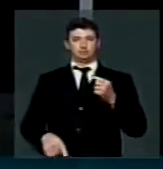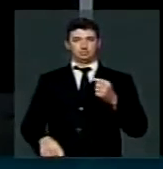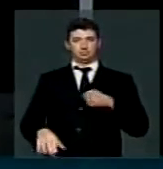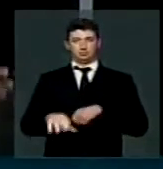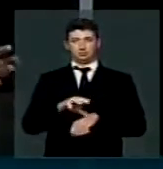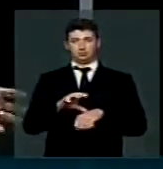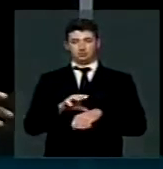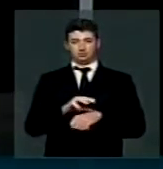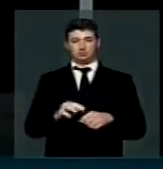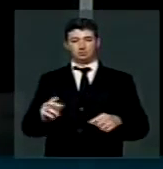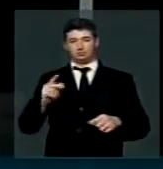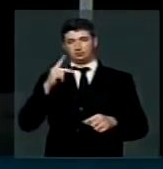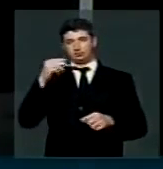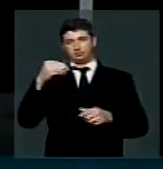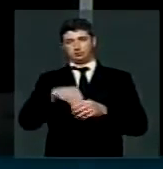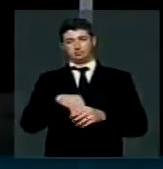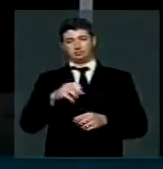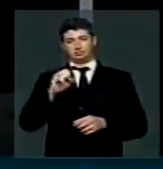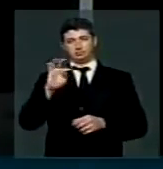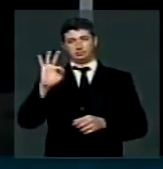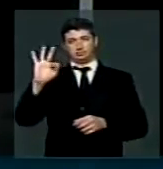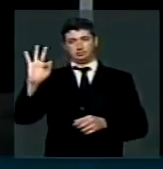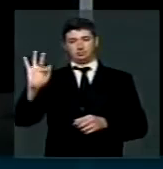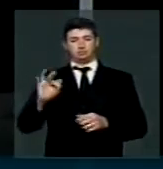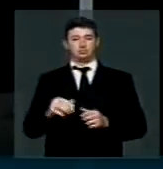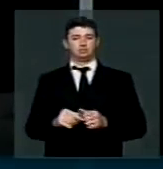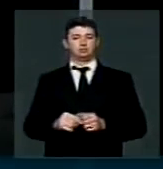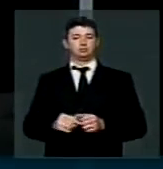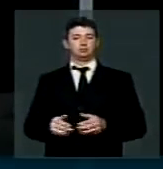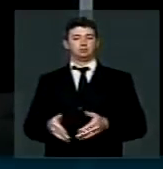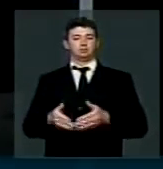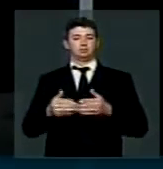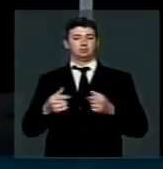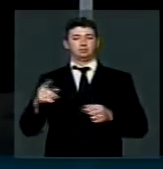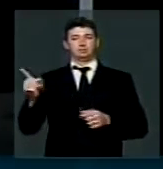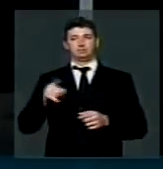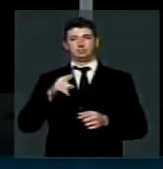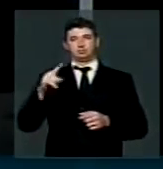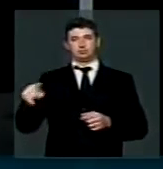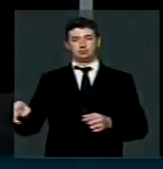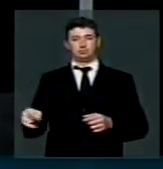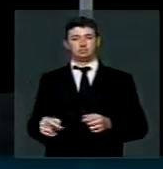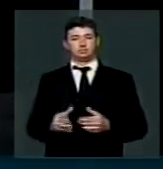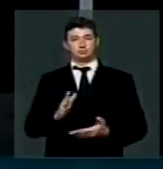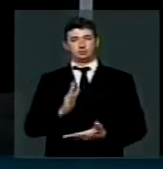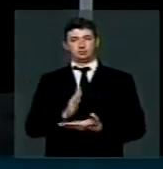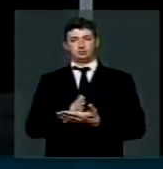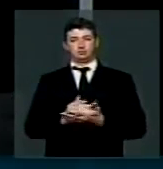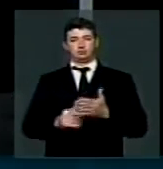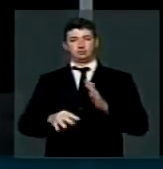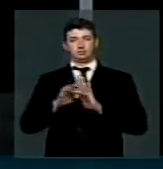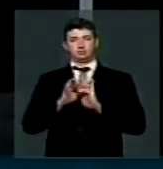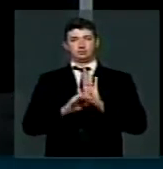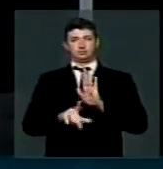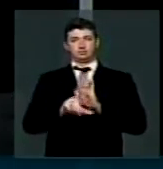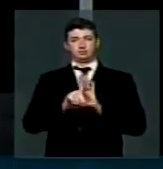inconstitucionalidade, perante o Supremo Tribunal Federal, pretendendo anular parte da